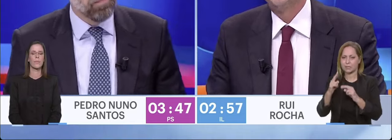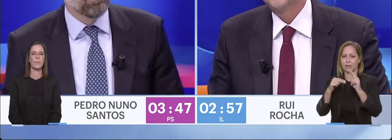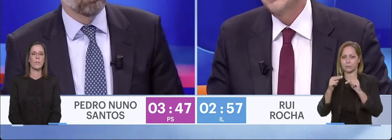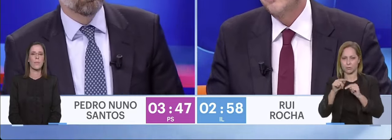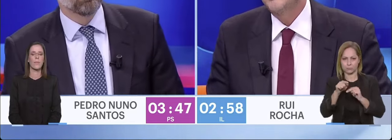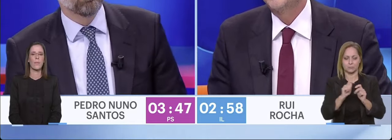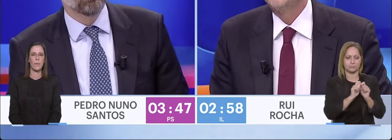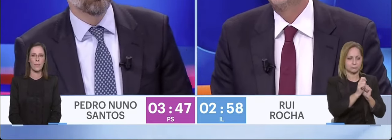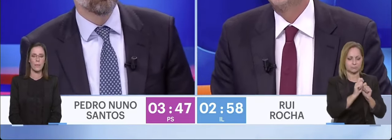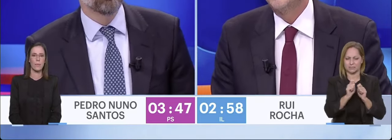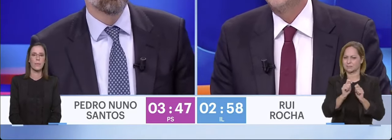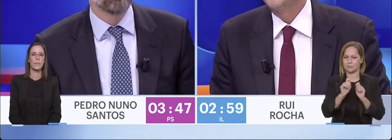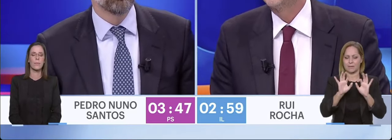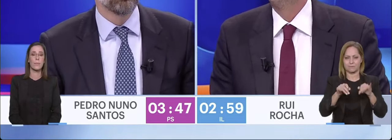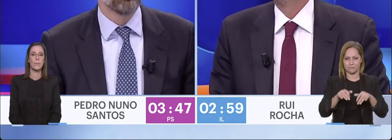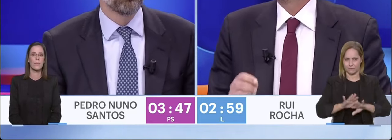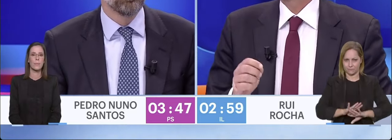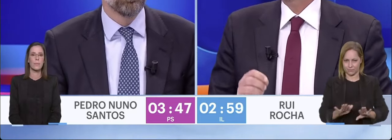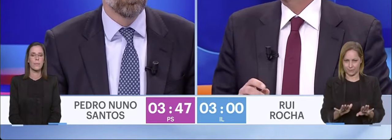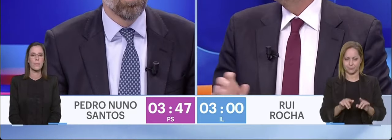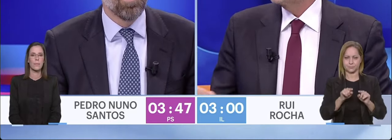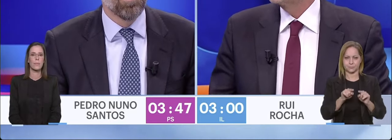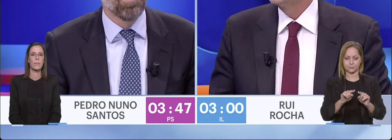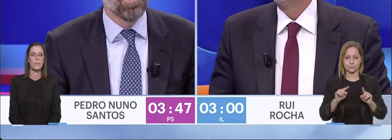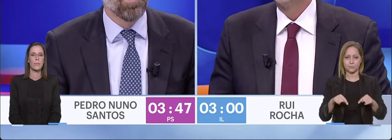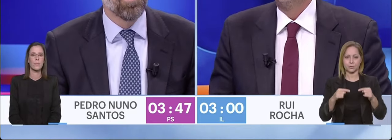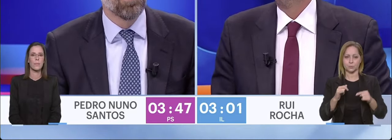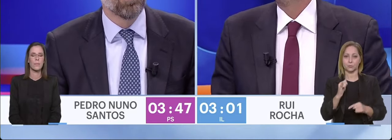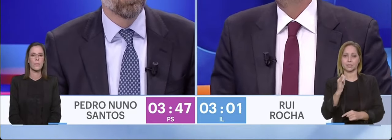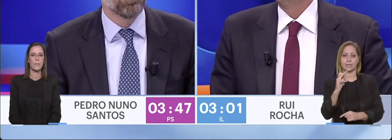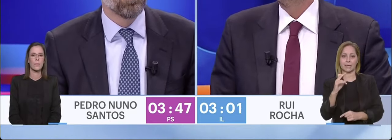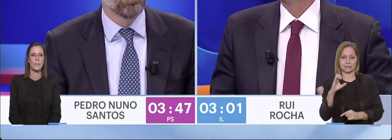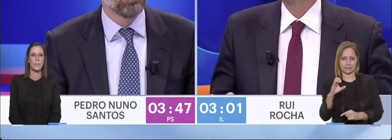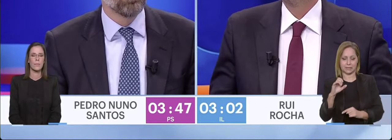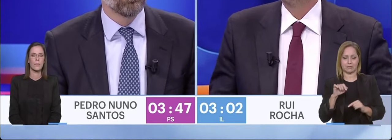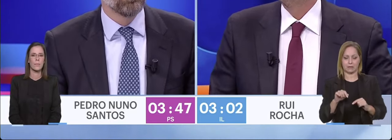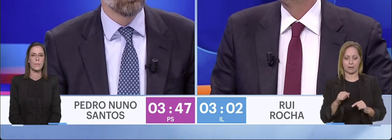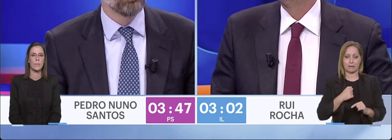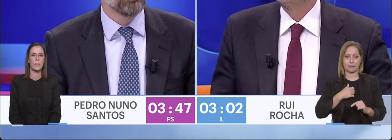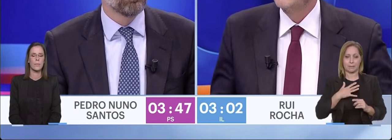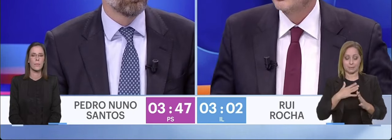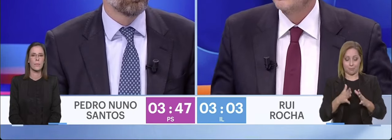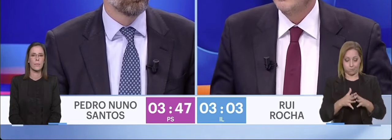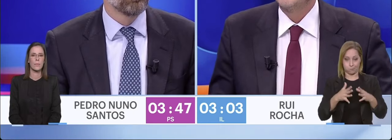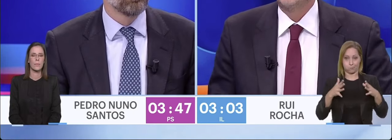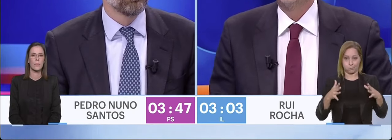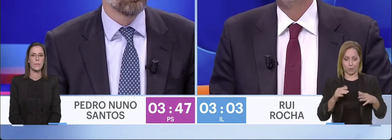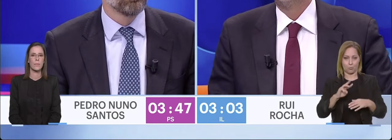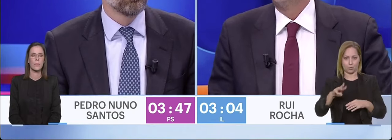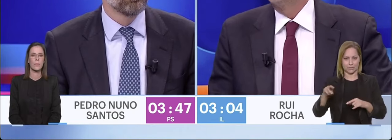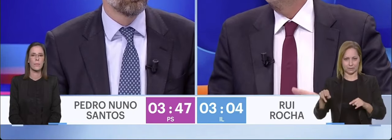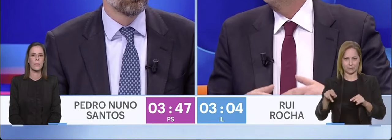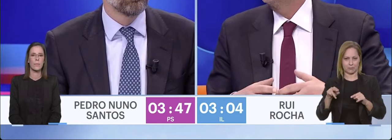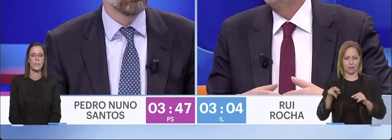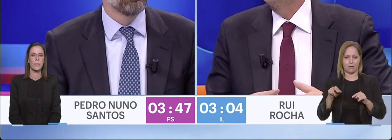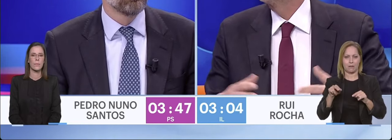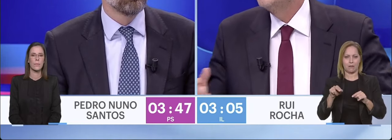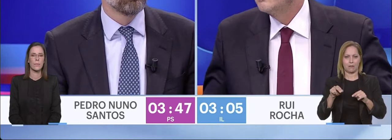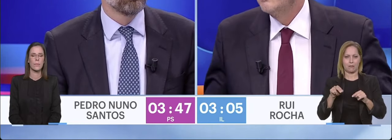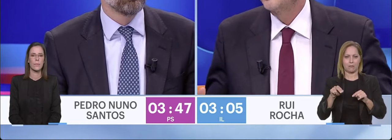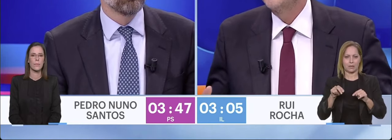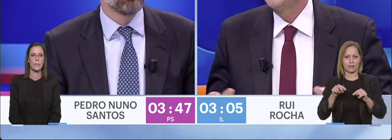exemplo Vamos acabar com as tributações autónomas e depois o irc hoje em dia uma grande empresa uma empresa multinacional que queira